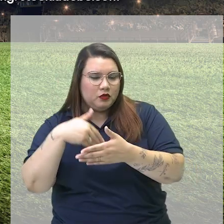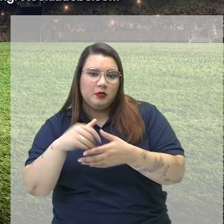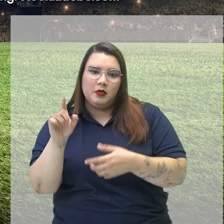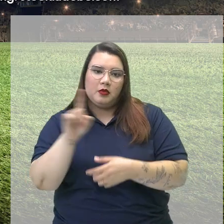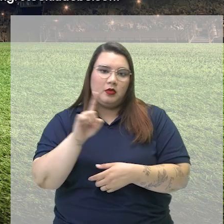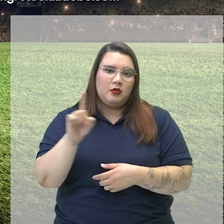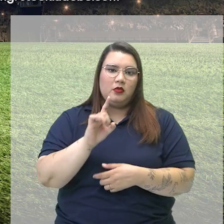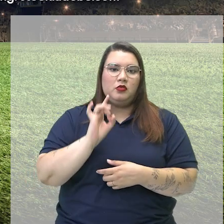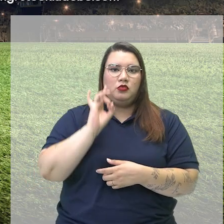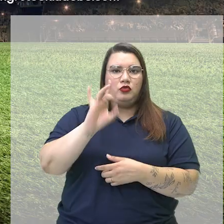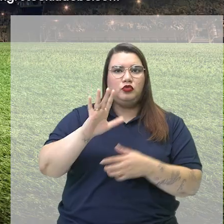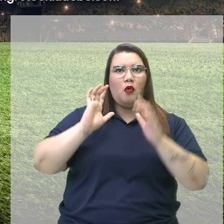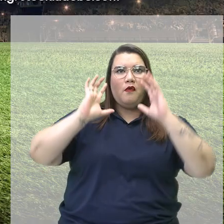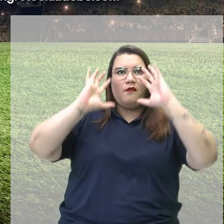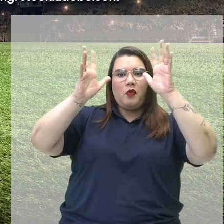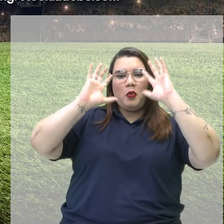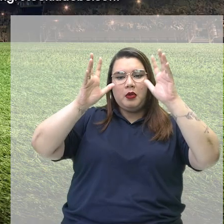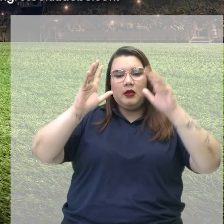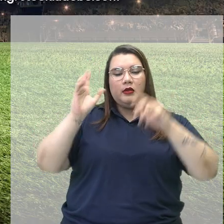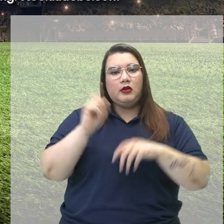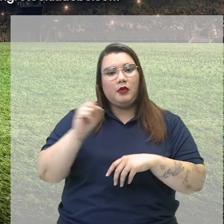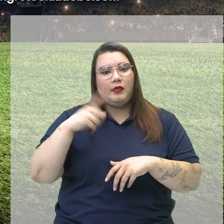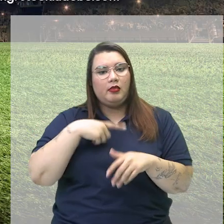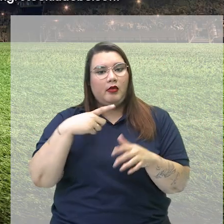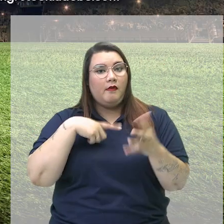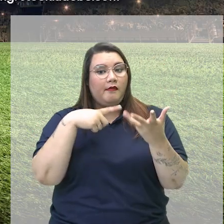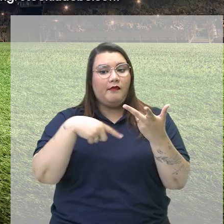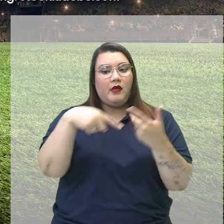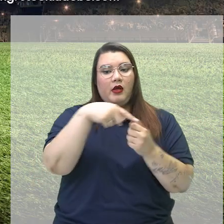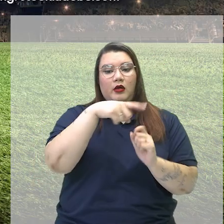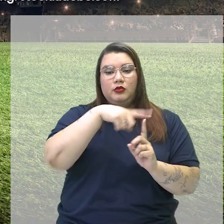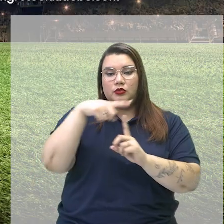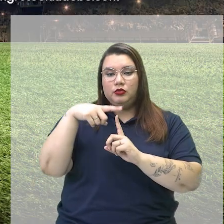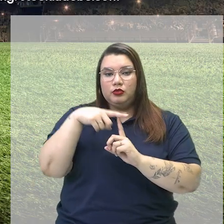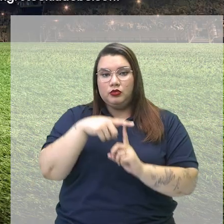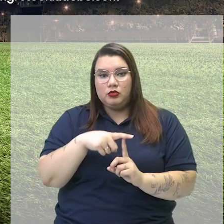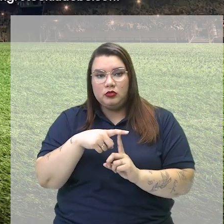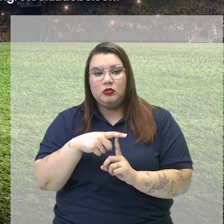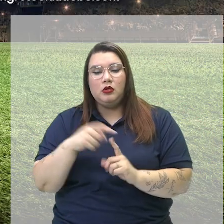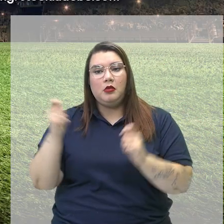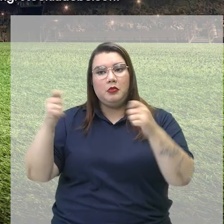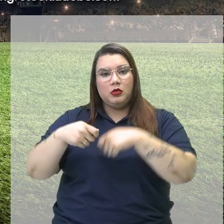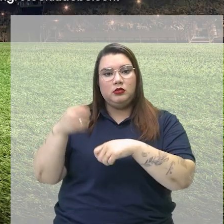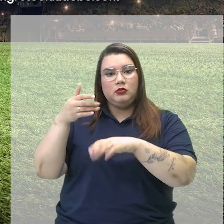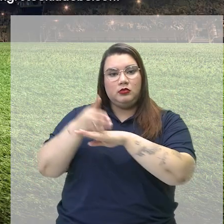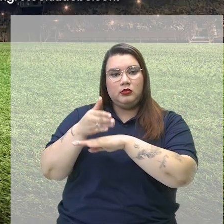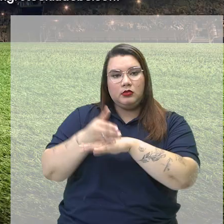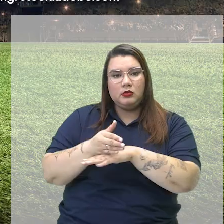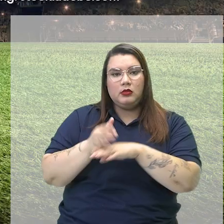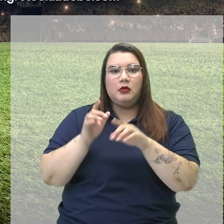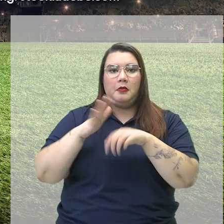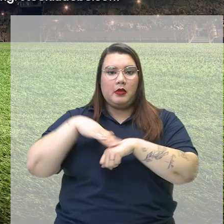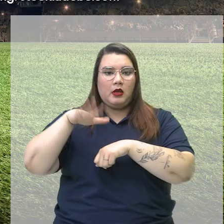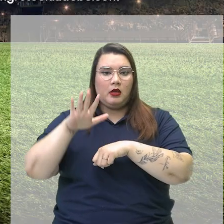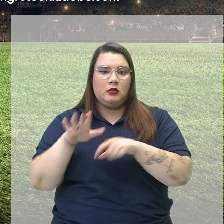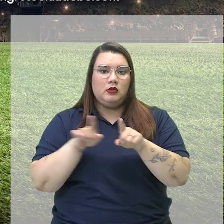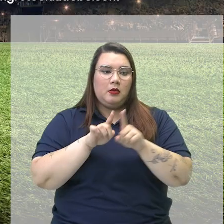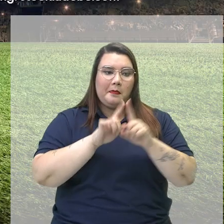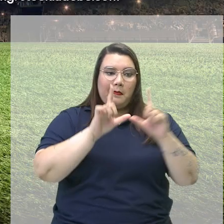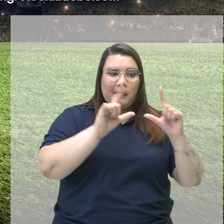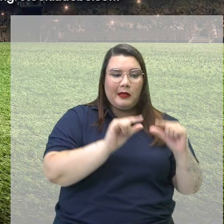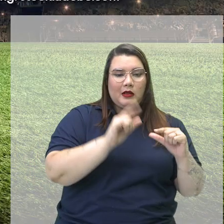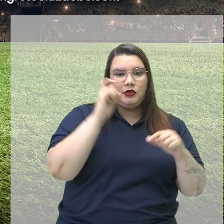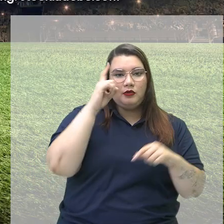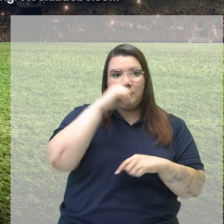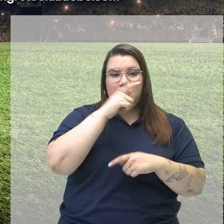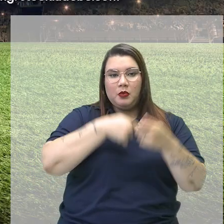só o vôlei, existem diversas outras modalidades, tanto as mais acessíveis quanto as menos acessíveis economicamente falando,